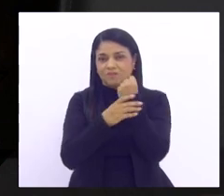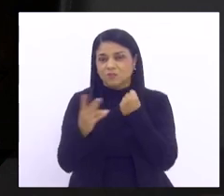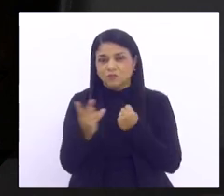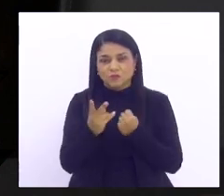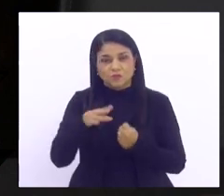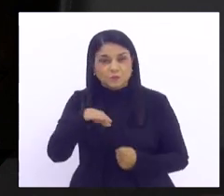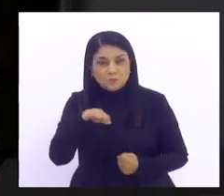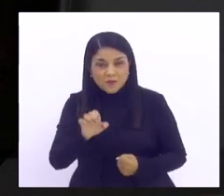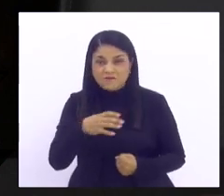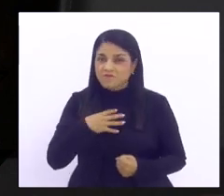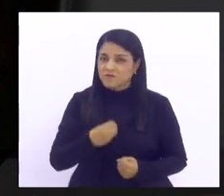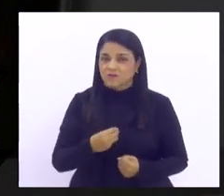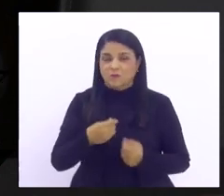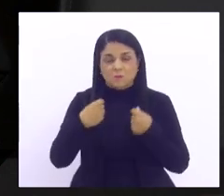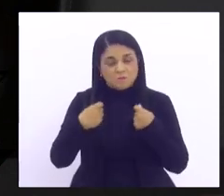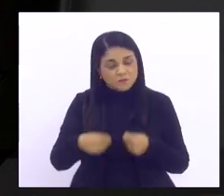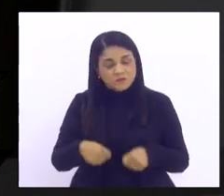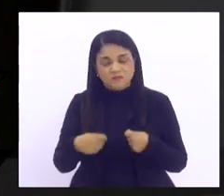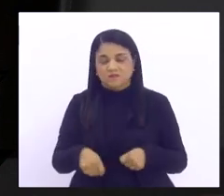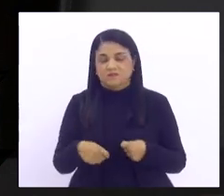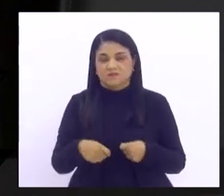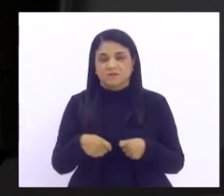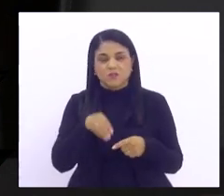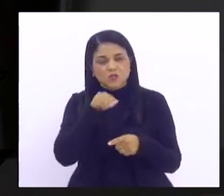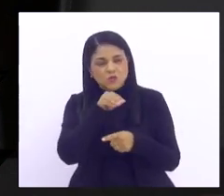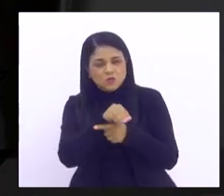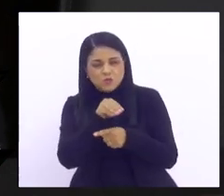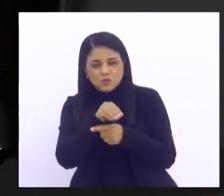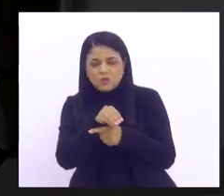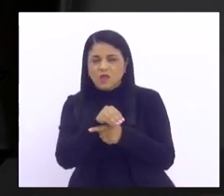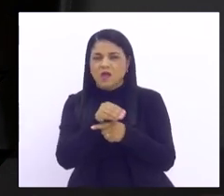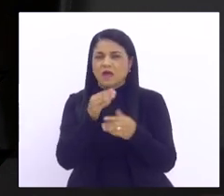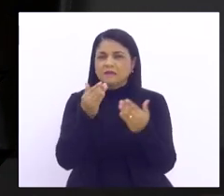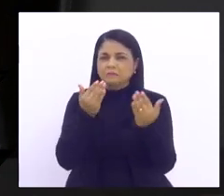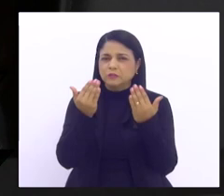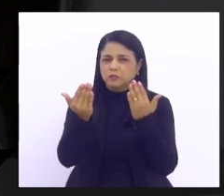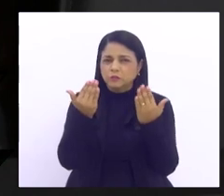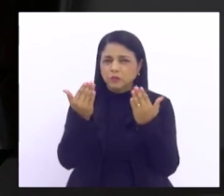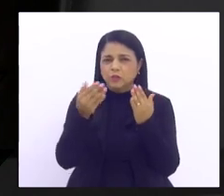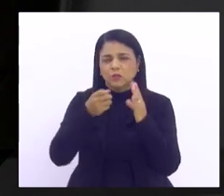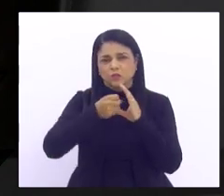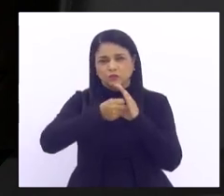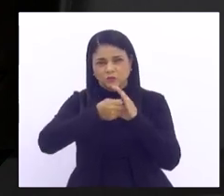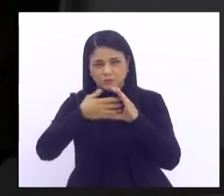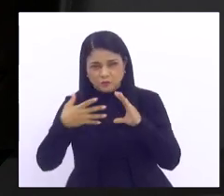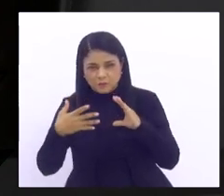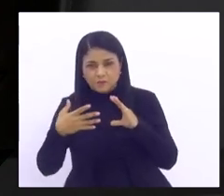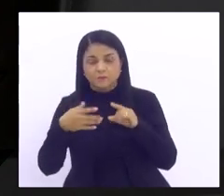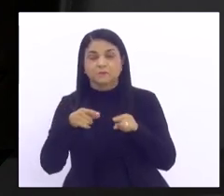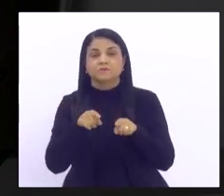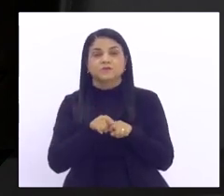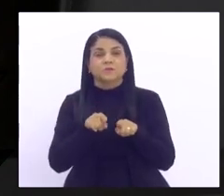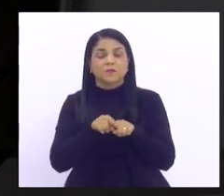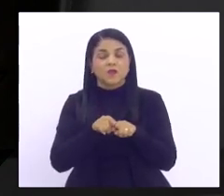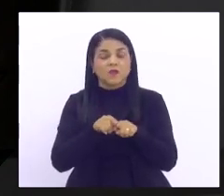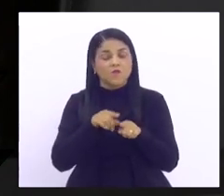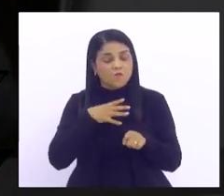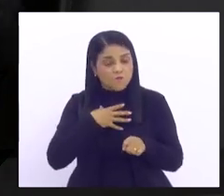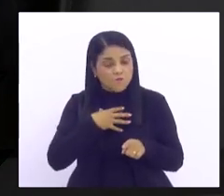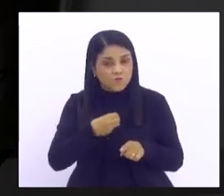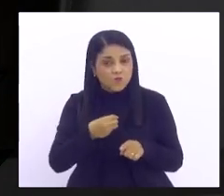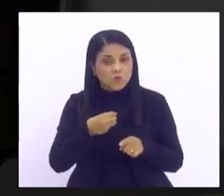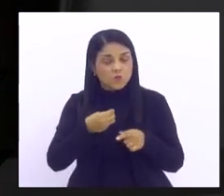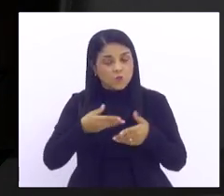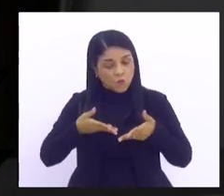Dos dois. Cuidar dos aspectos psicológicos da mãe e garantir que o filho venha ao mundo.